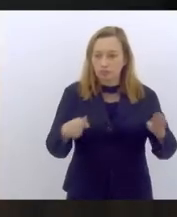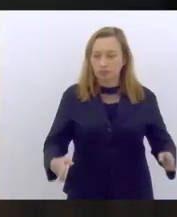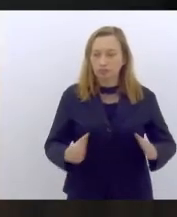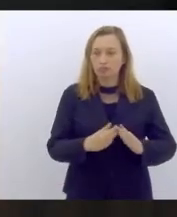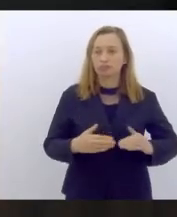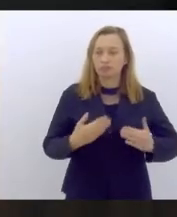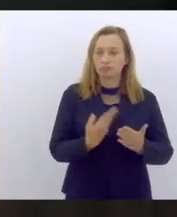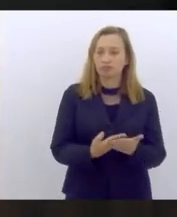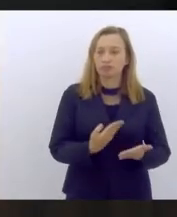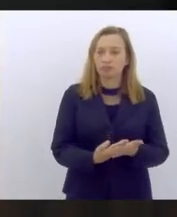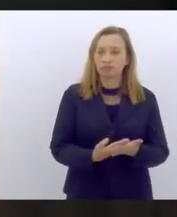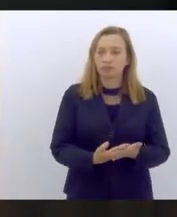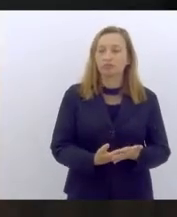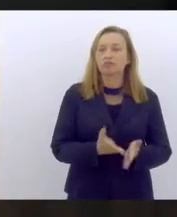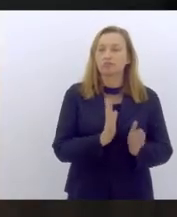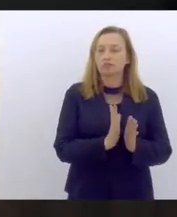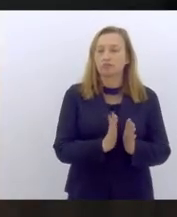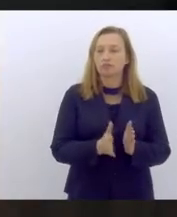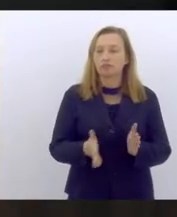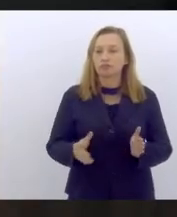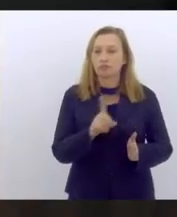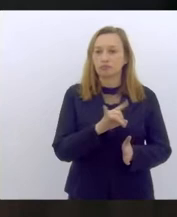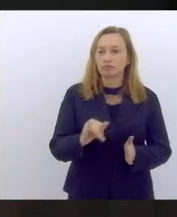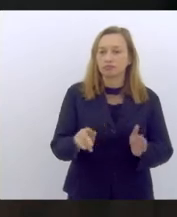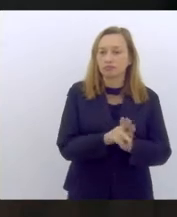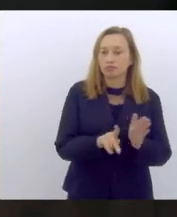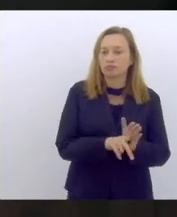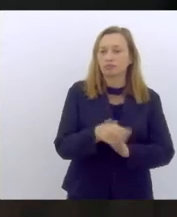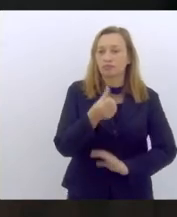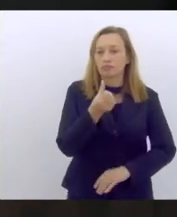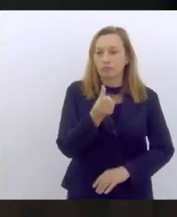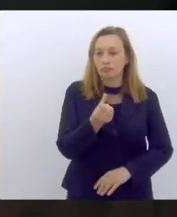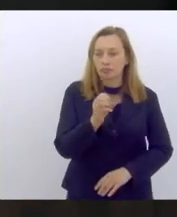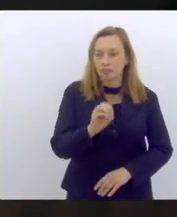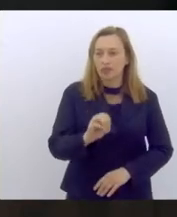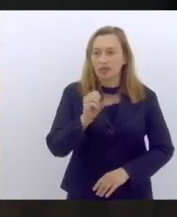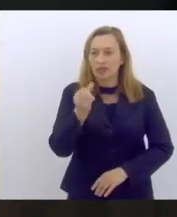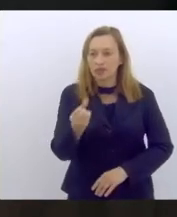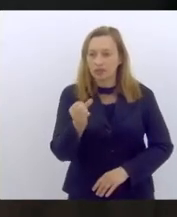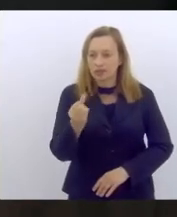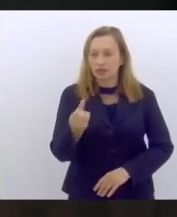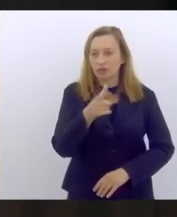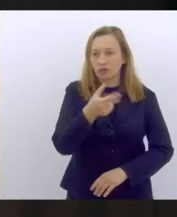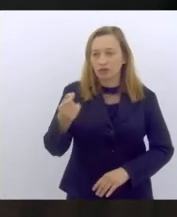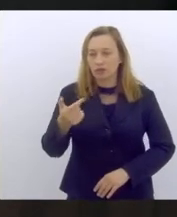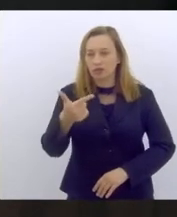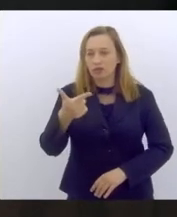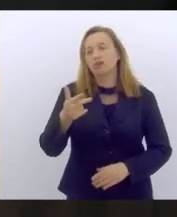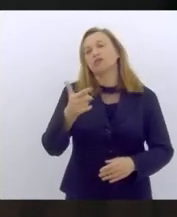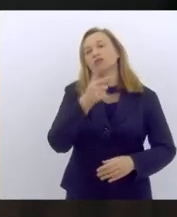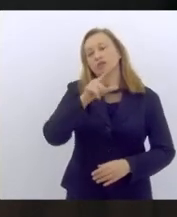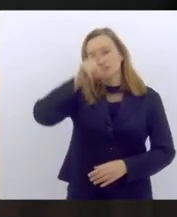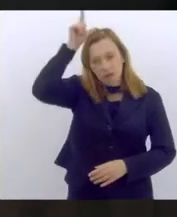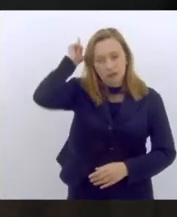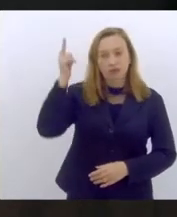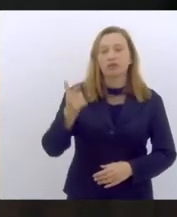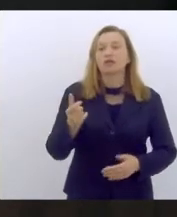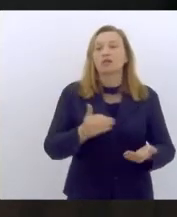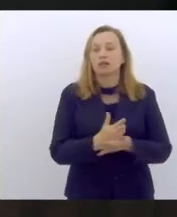requerimentos É que a inclusão na ordem do dia do projeto de lenha 080 de 22 Deputado Luiz Paulo seus quer provar